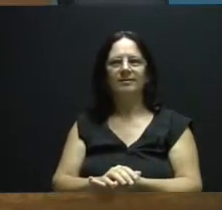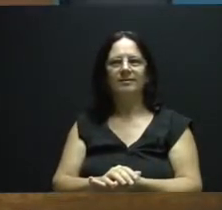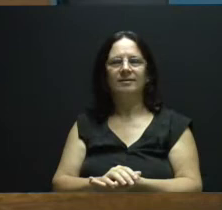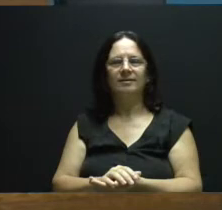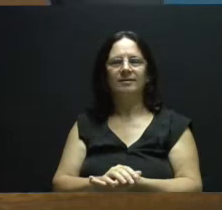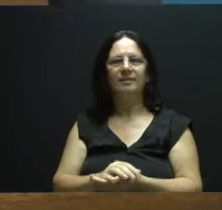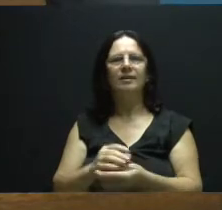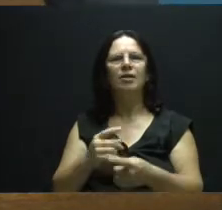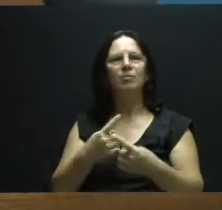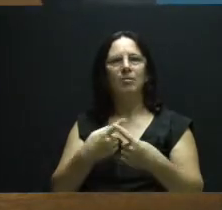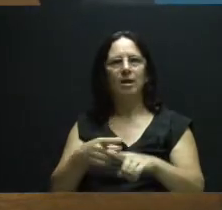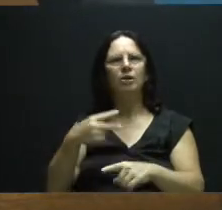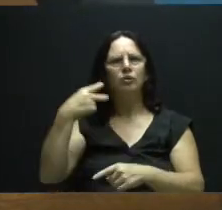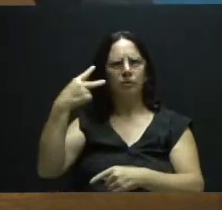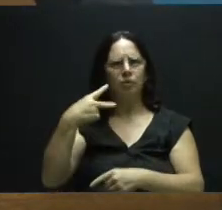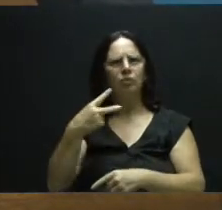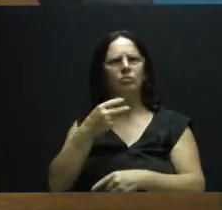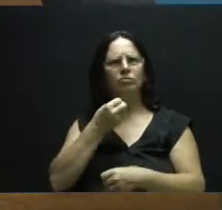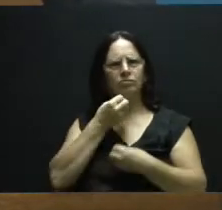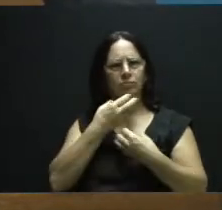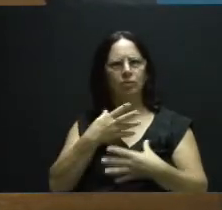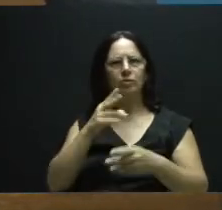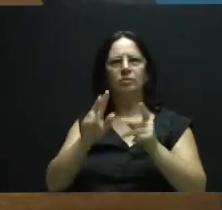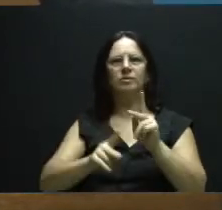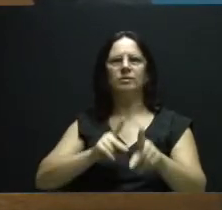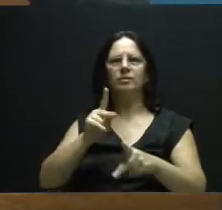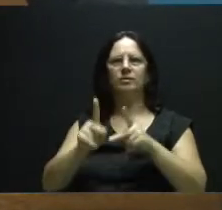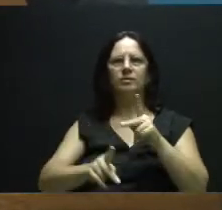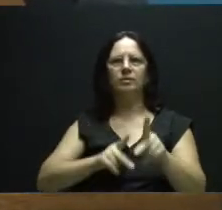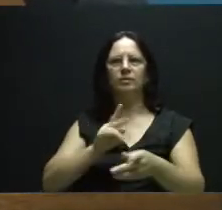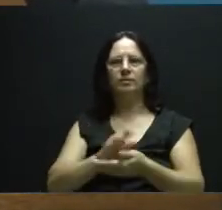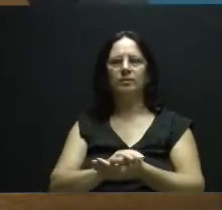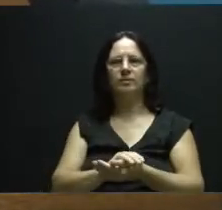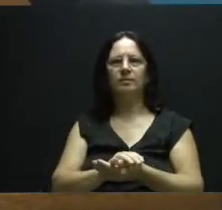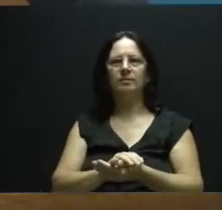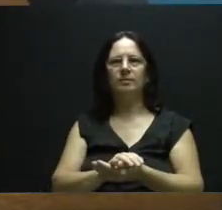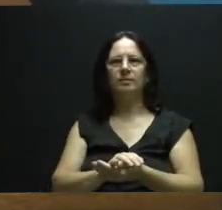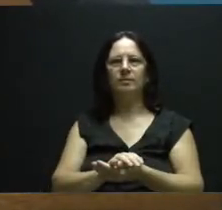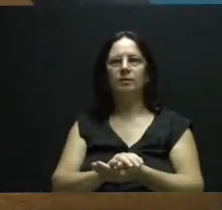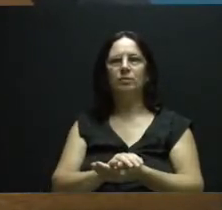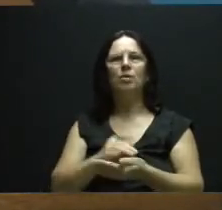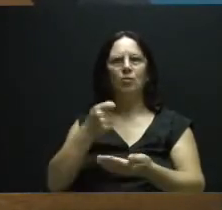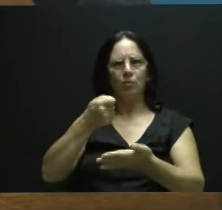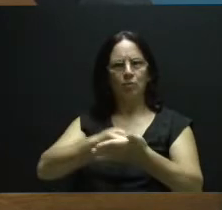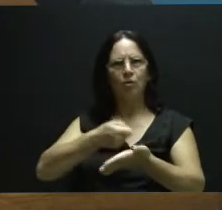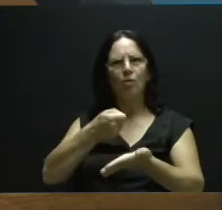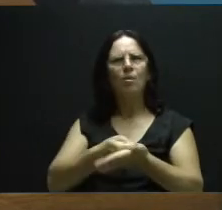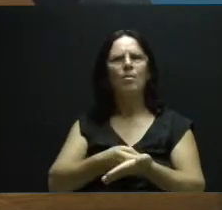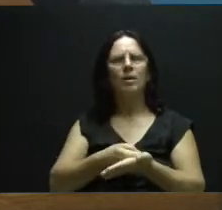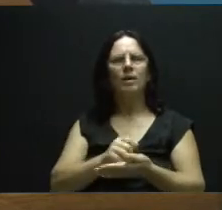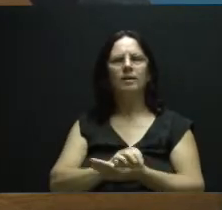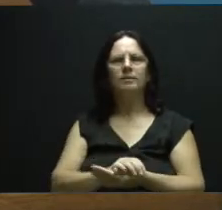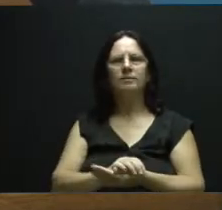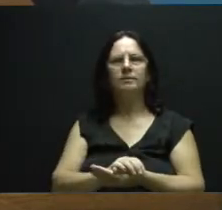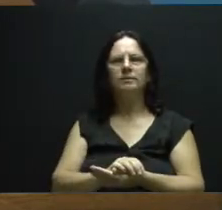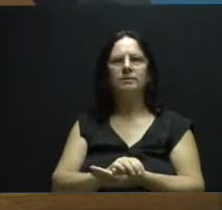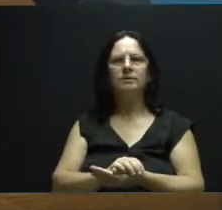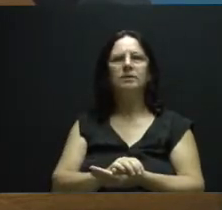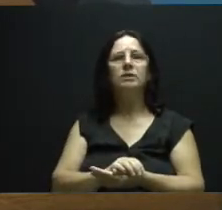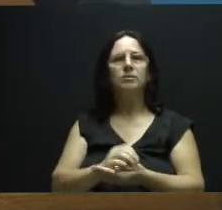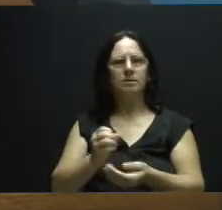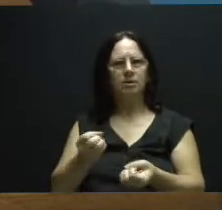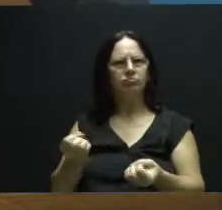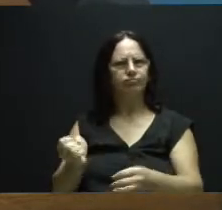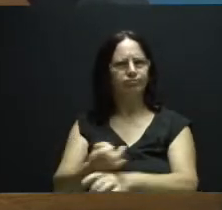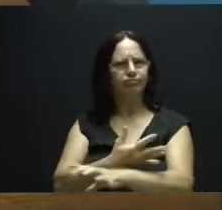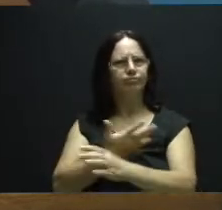vereador é do time da população é tony vieira uma vez que se for para cobrar a gente cobra uma vez vivo pra elogiar a gente